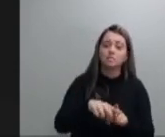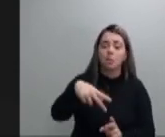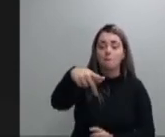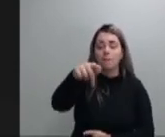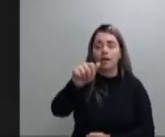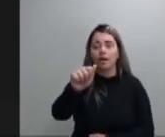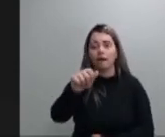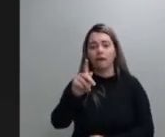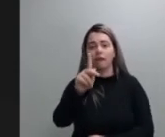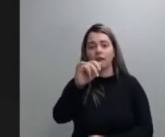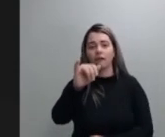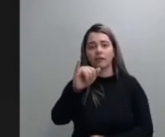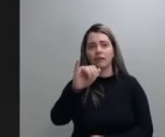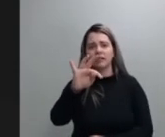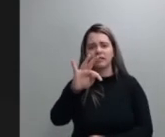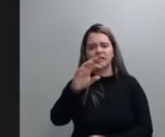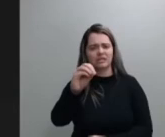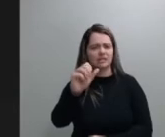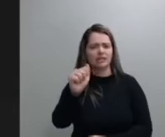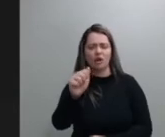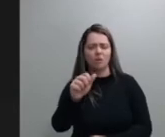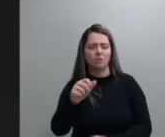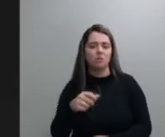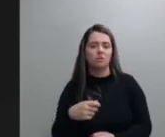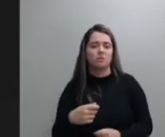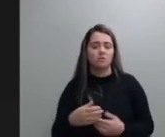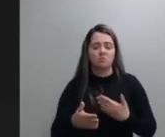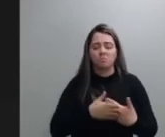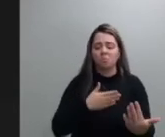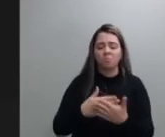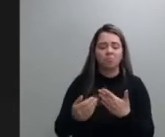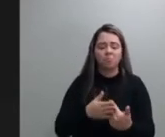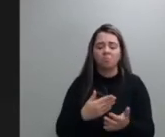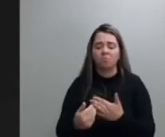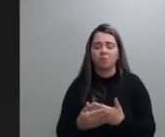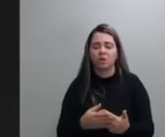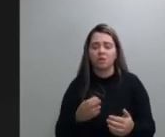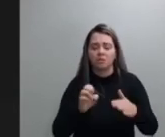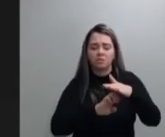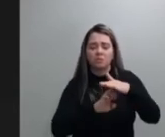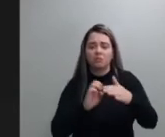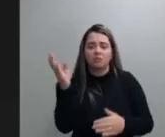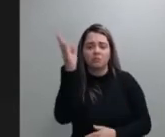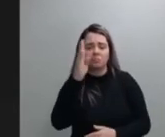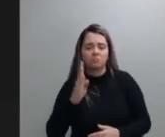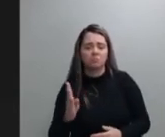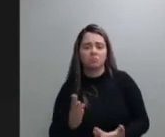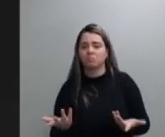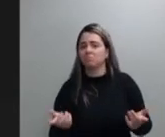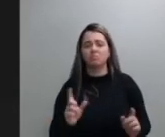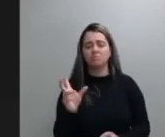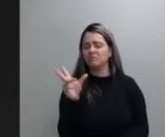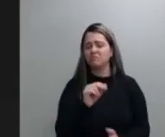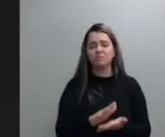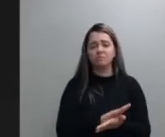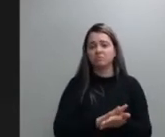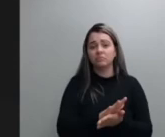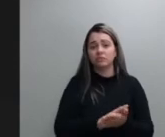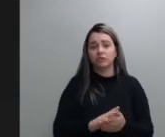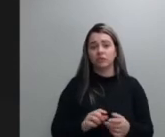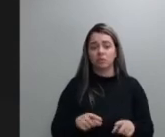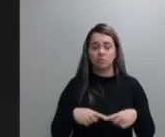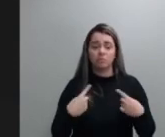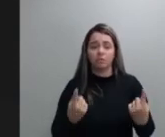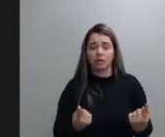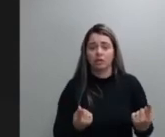anos daqui seis meses essa empresa que surgiu de uma coligação entre a empresa da Índia e o do Paquistão e vim se instalar no Brasil pode ser um banco